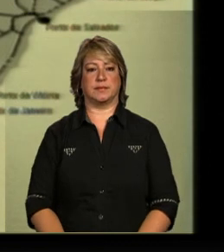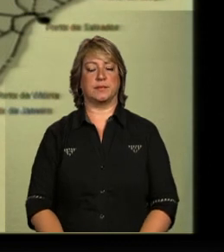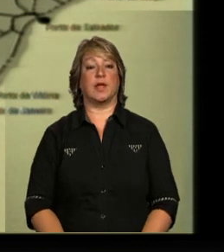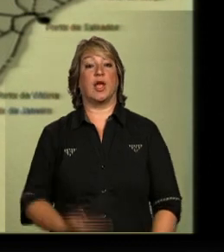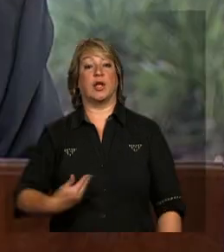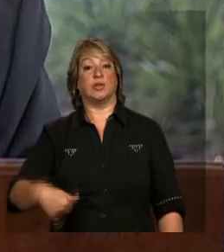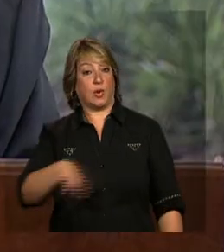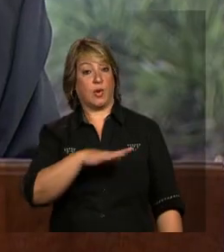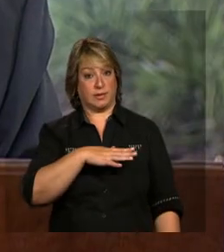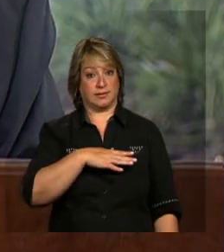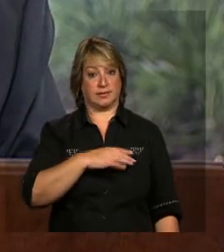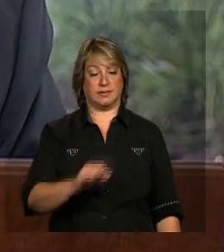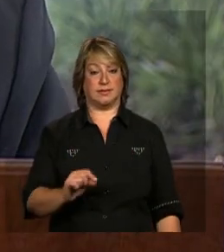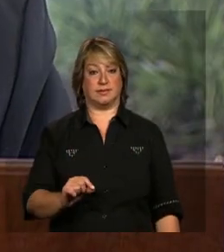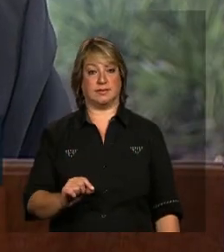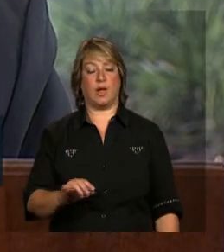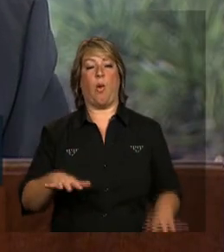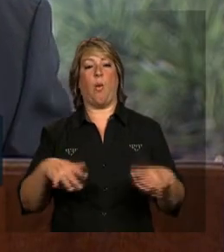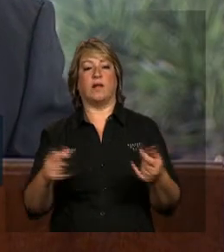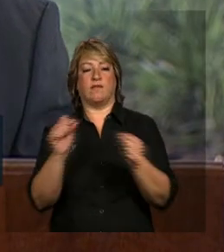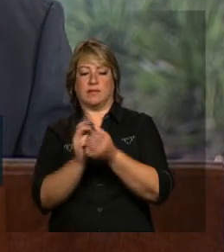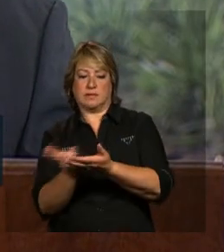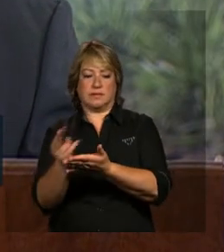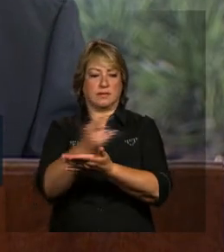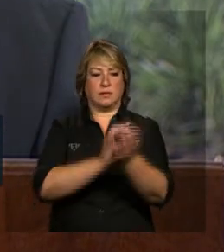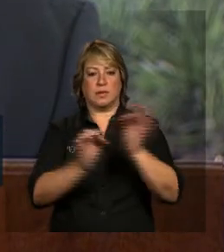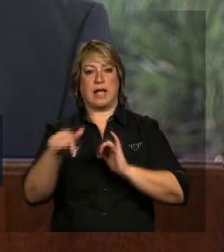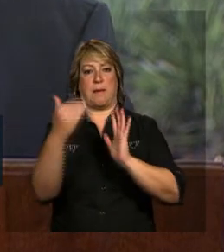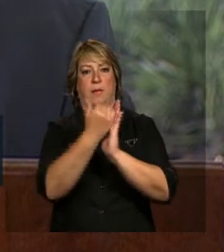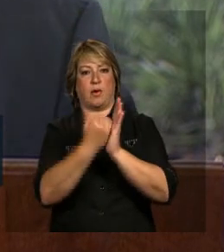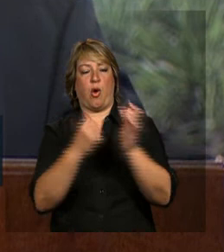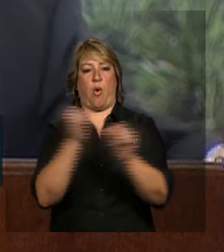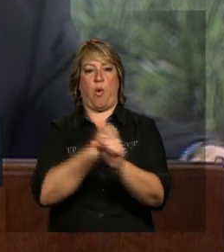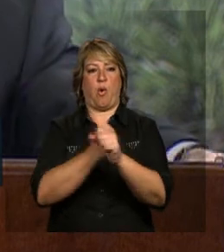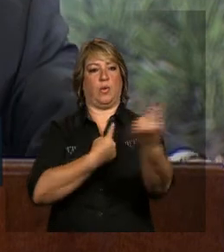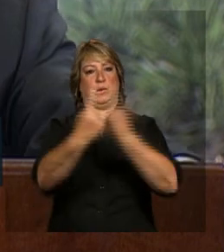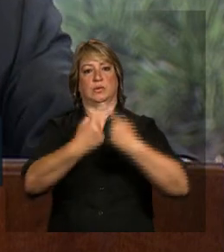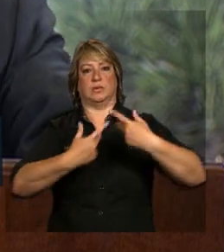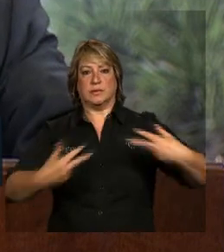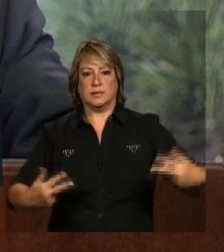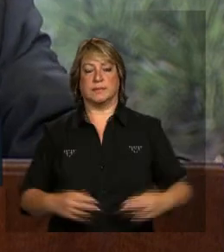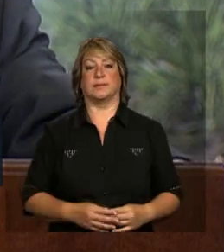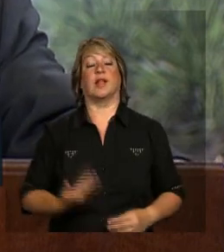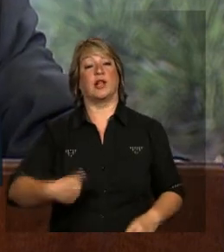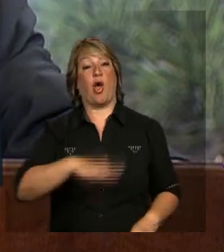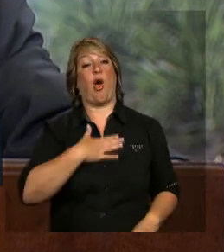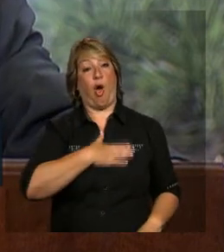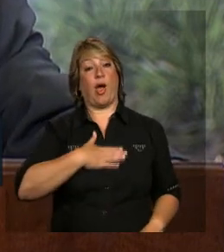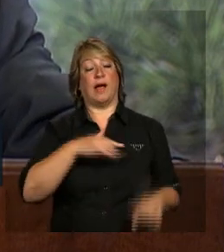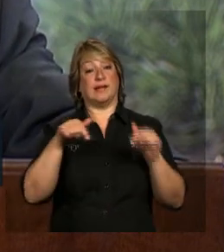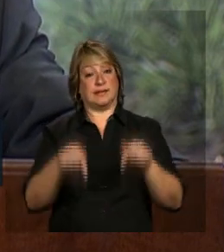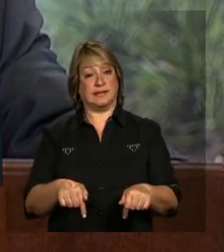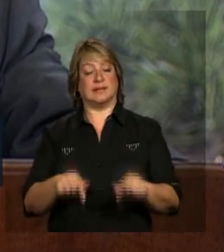a voz ao delinearmos esse programa de concessões rodoviárias Gostaríamos